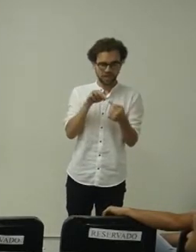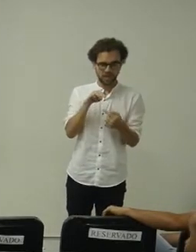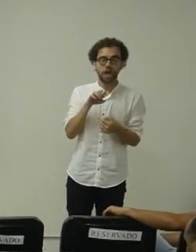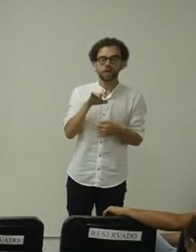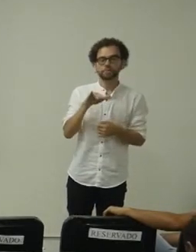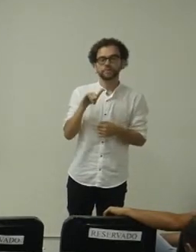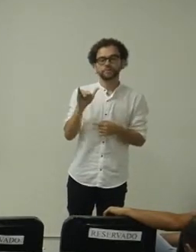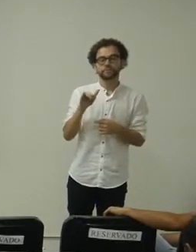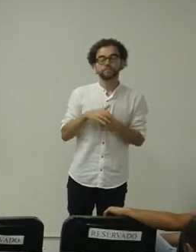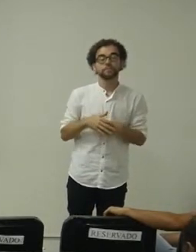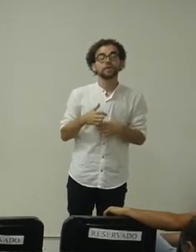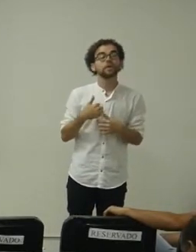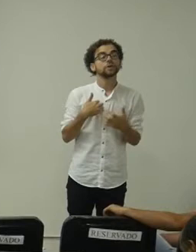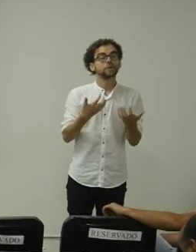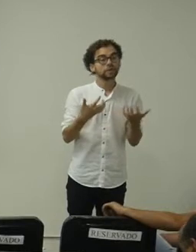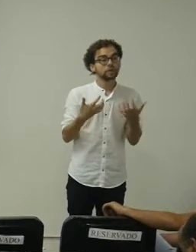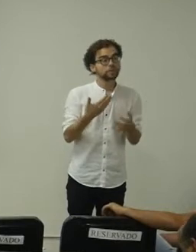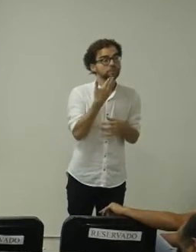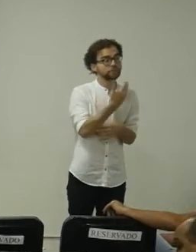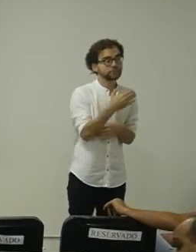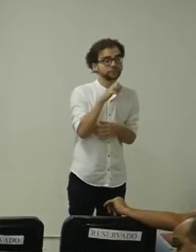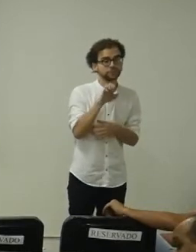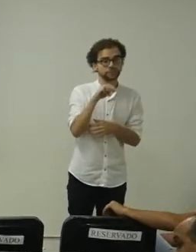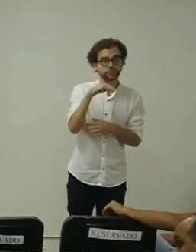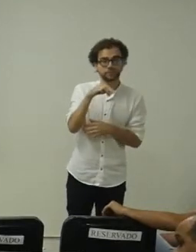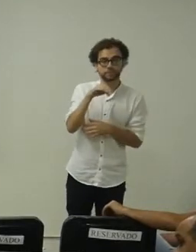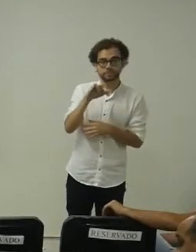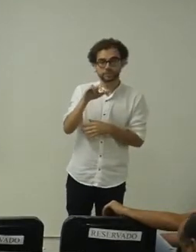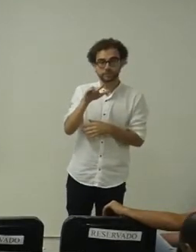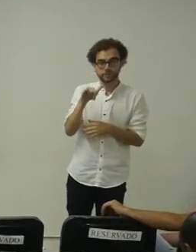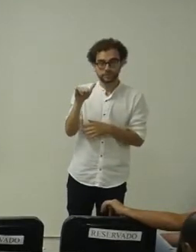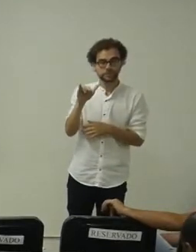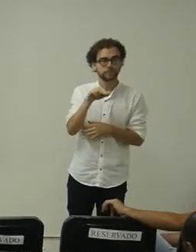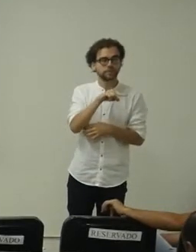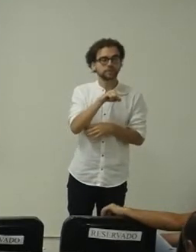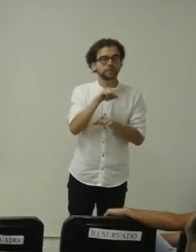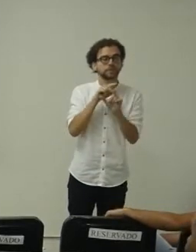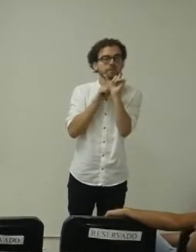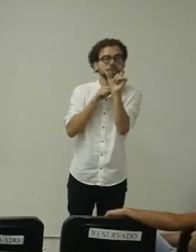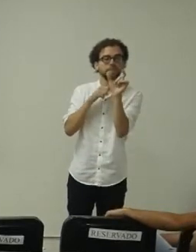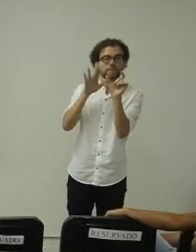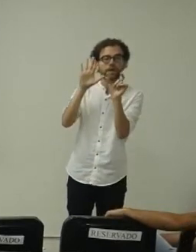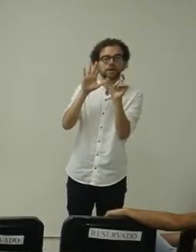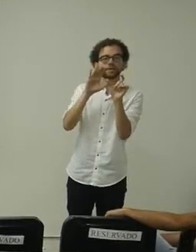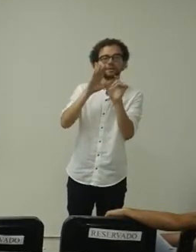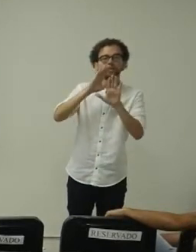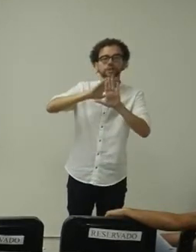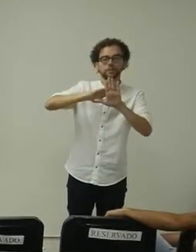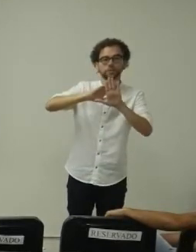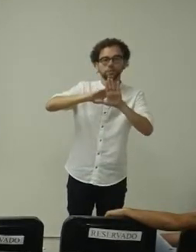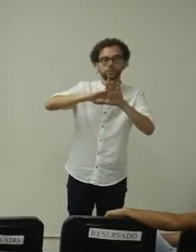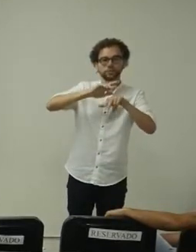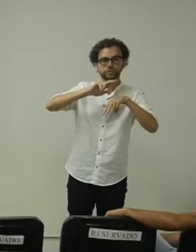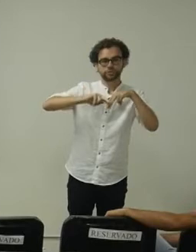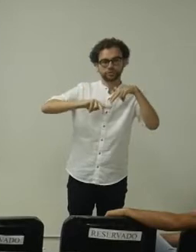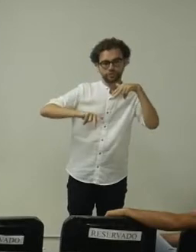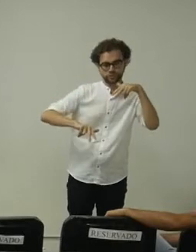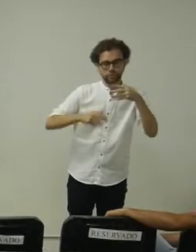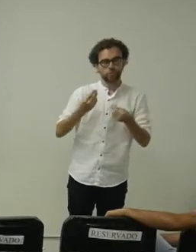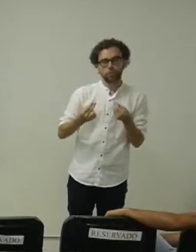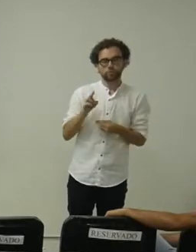também. Gostaria de pedir à Emily que falasse mais sobre o termo ideologia de gênero e seu uso.